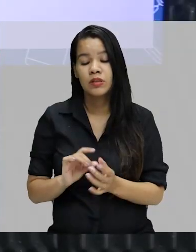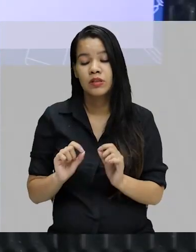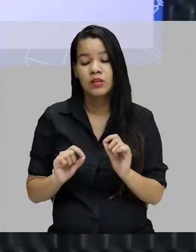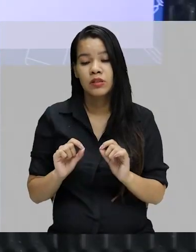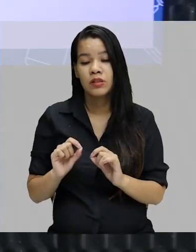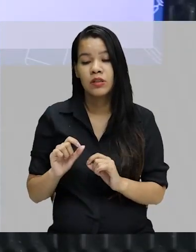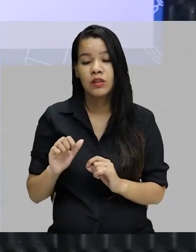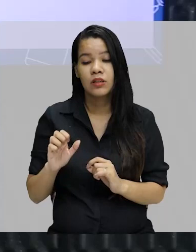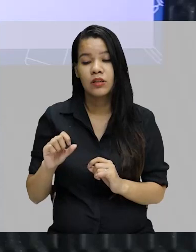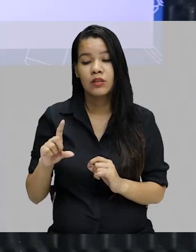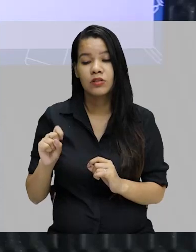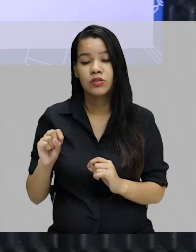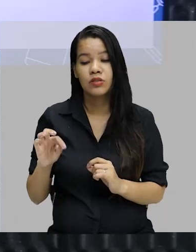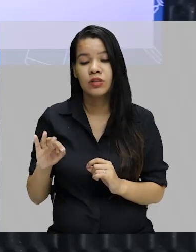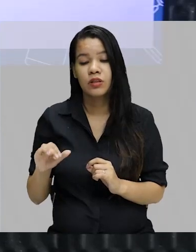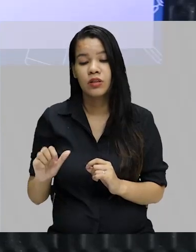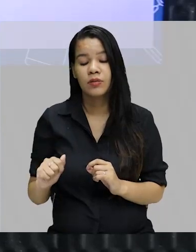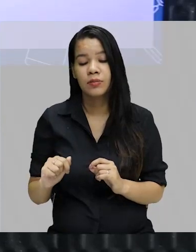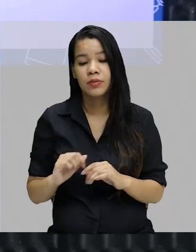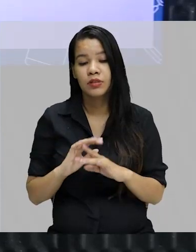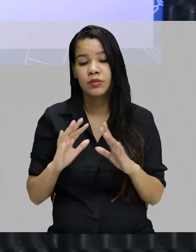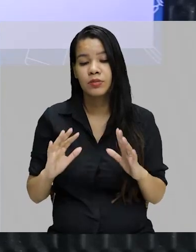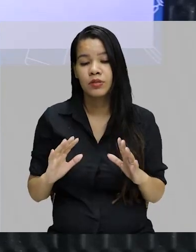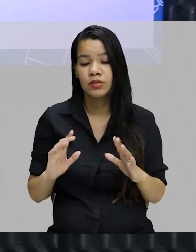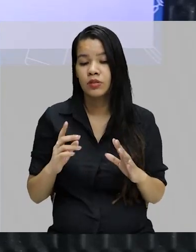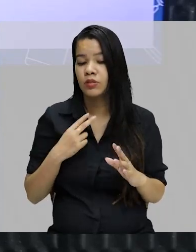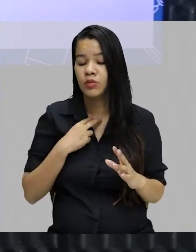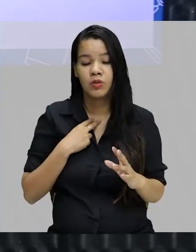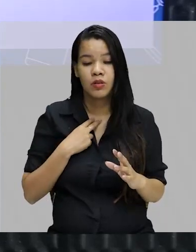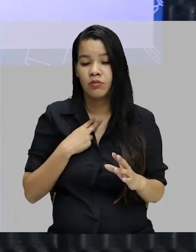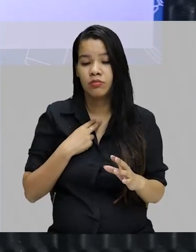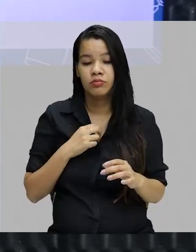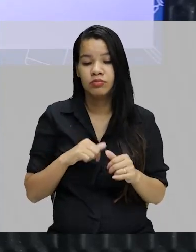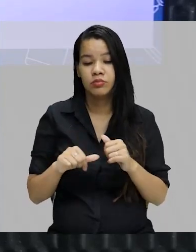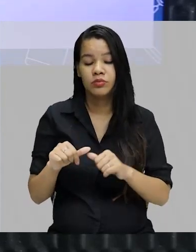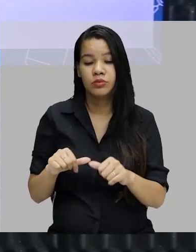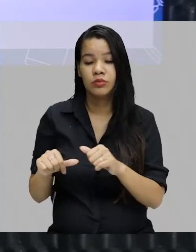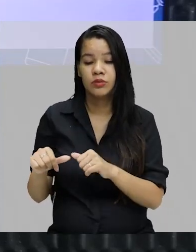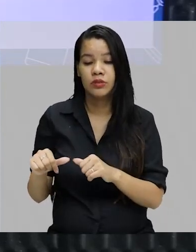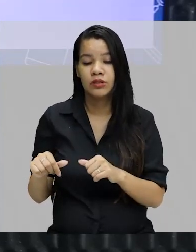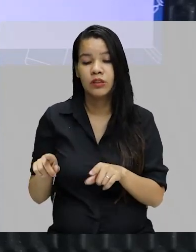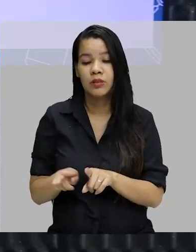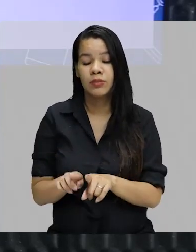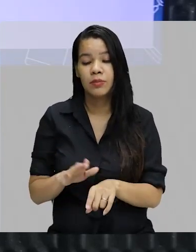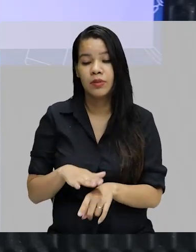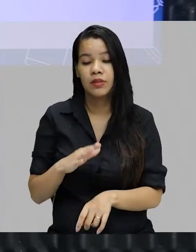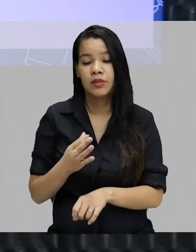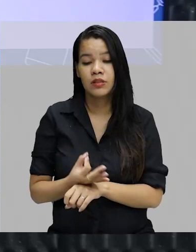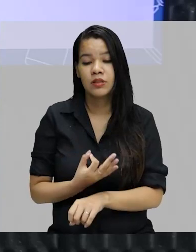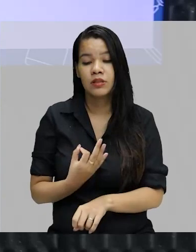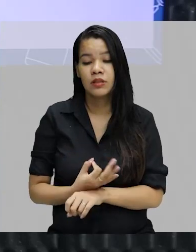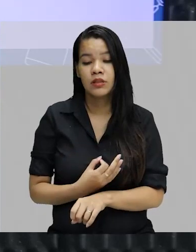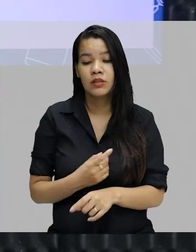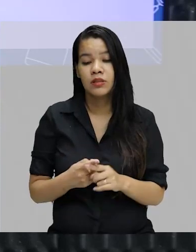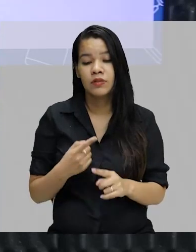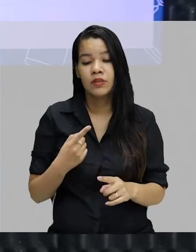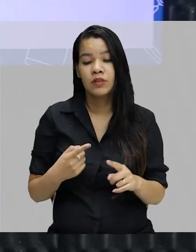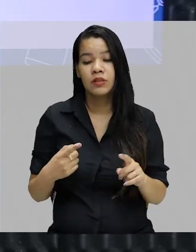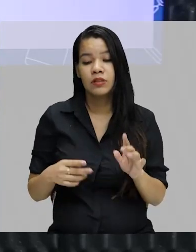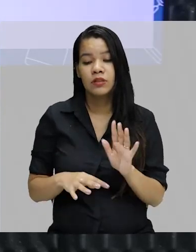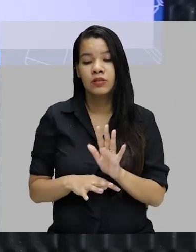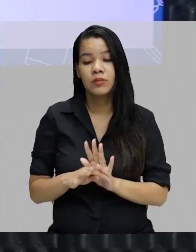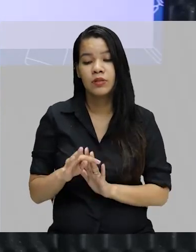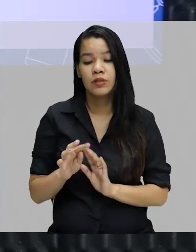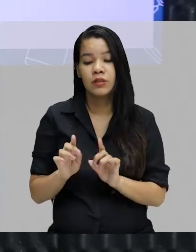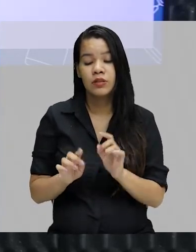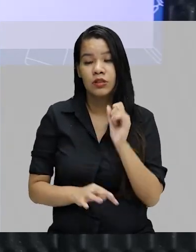ser elástica, praticamente indeformável e mais resistente às variações de temperatura e